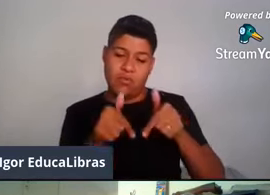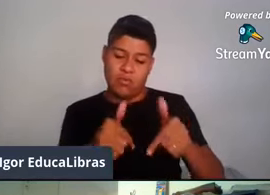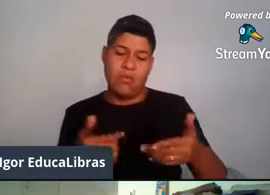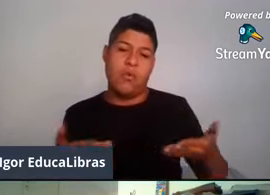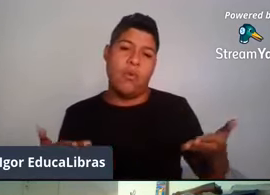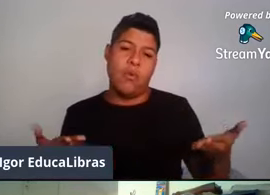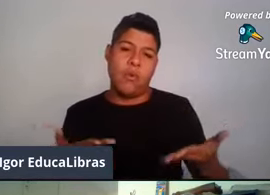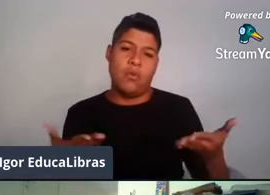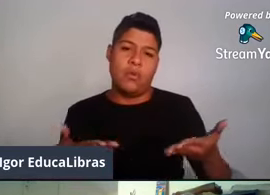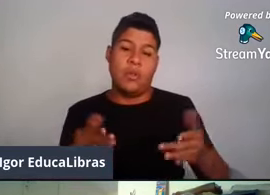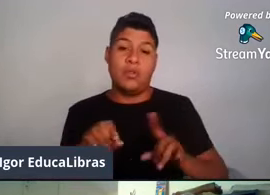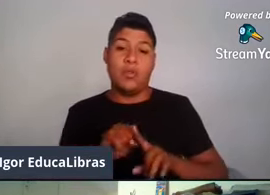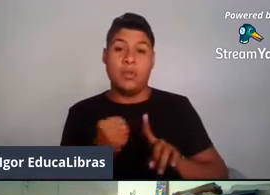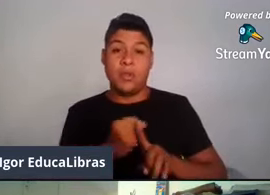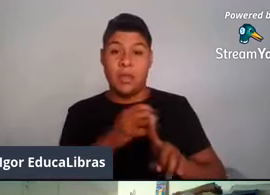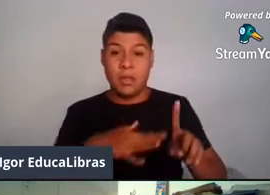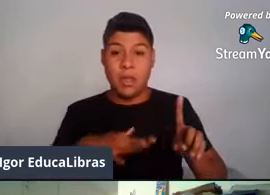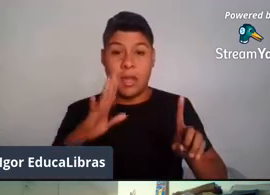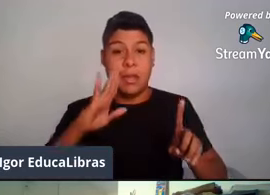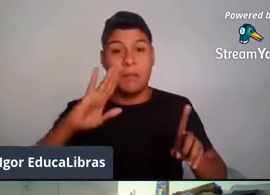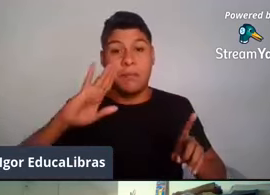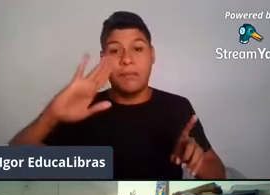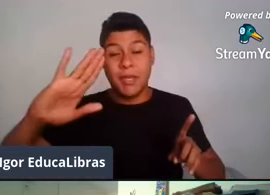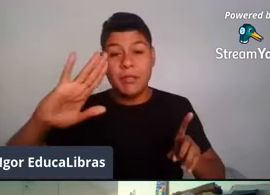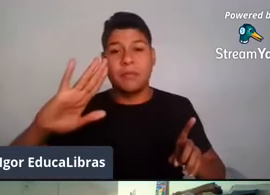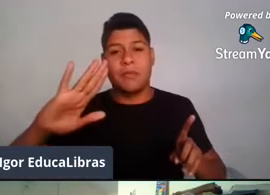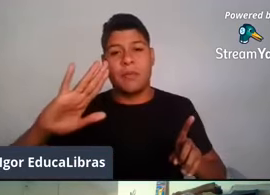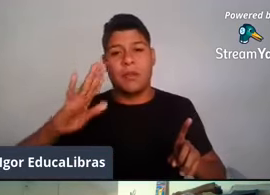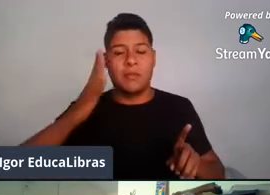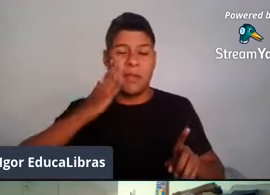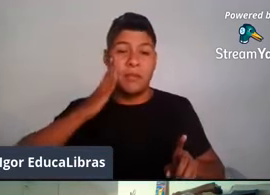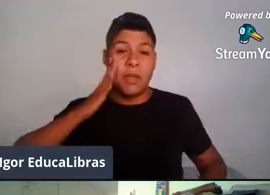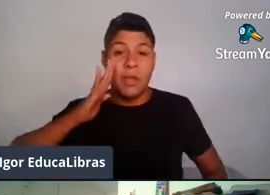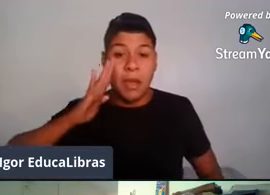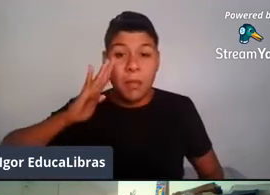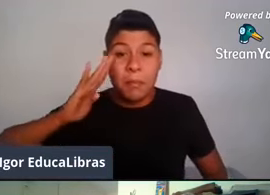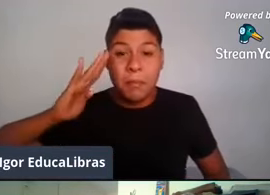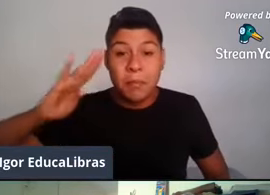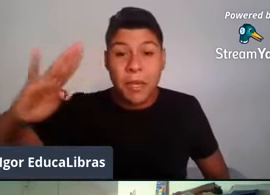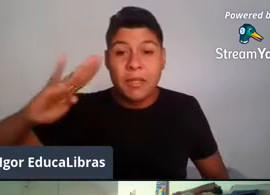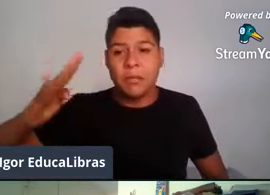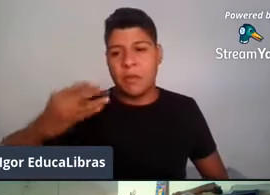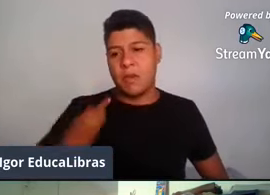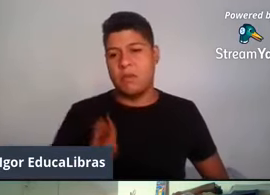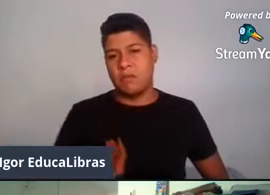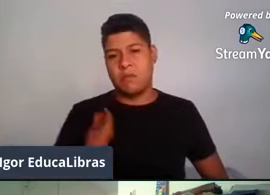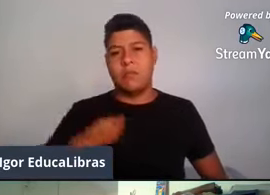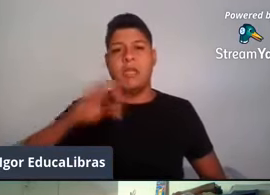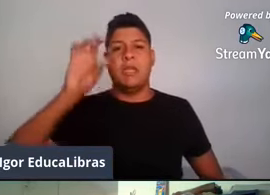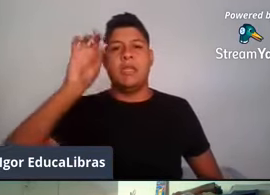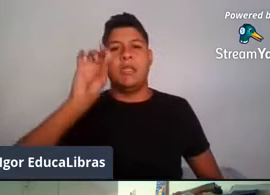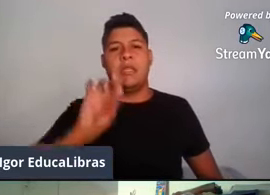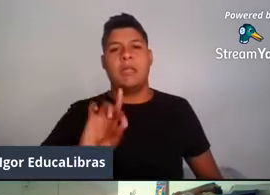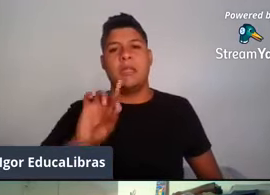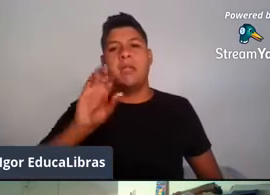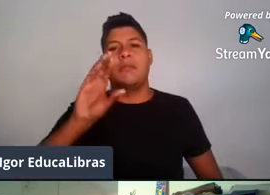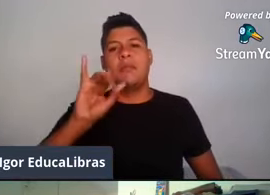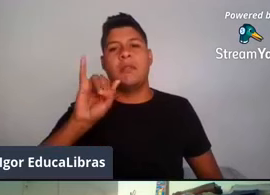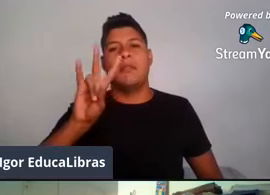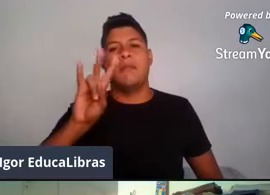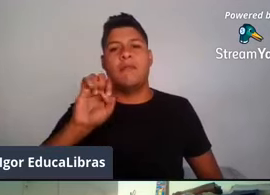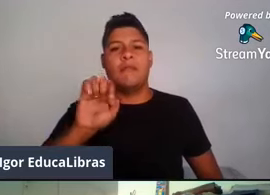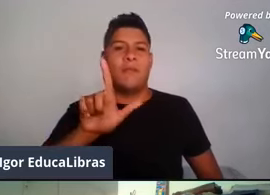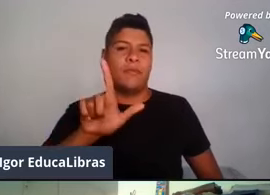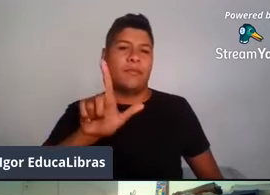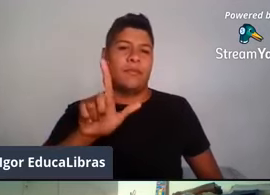Né? A sociedade que é a principal, eu acho que até a principal titular do direito de uma ação civil pública. A ação